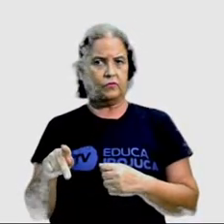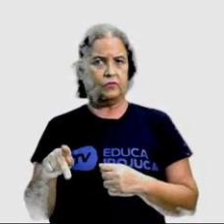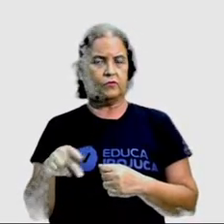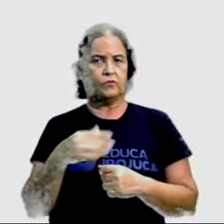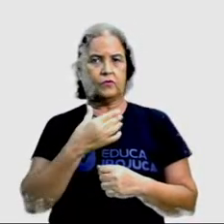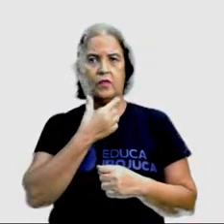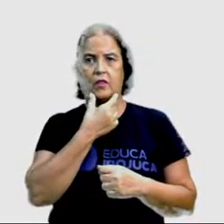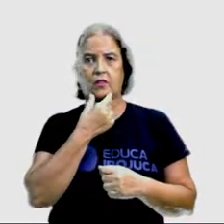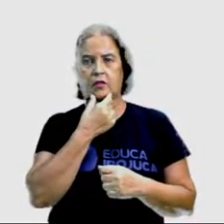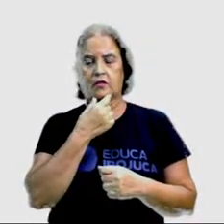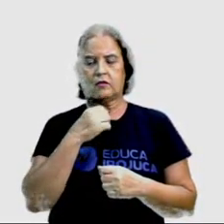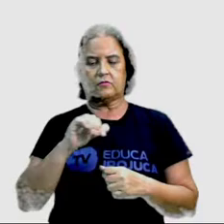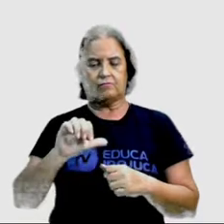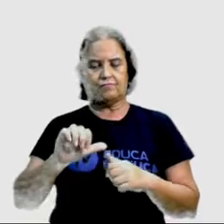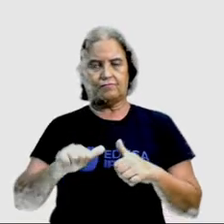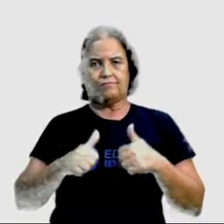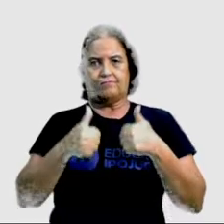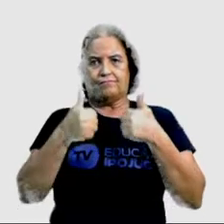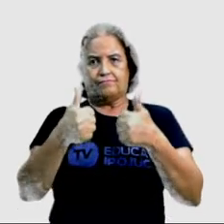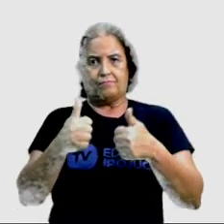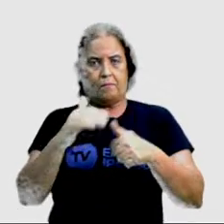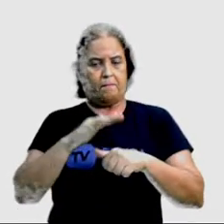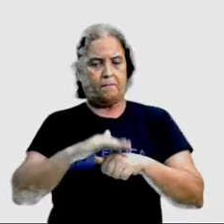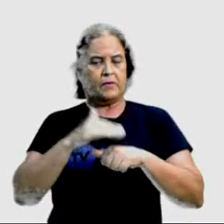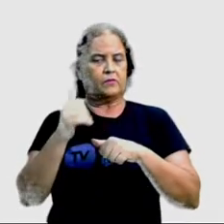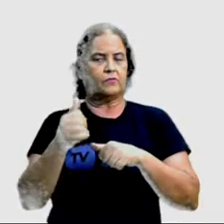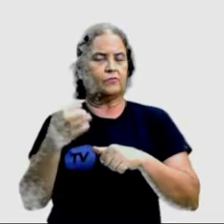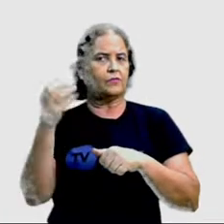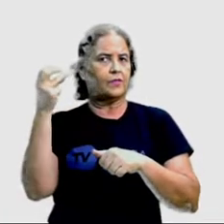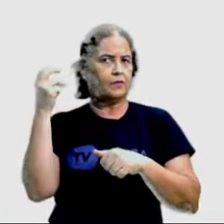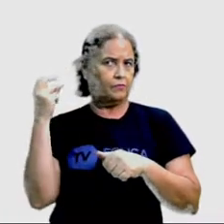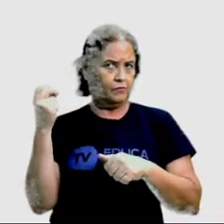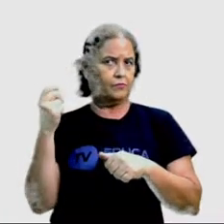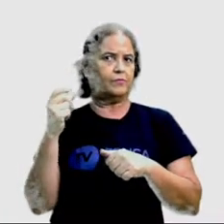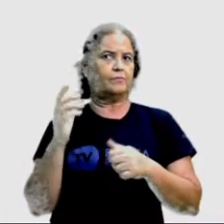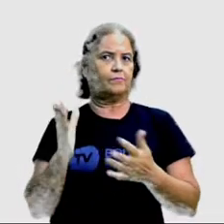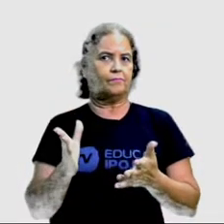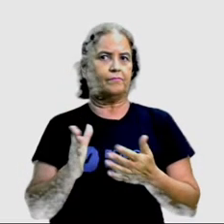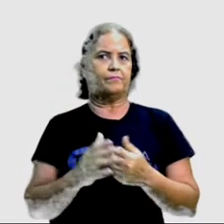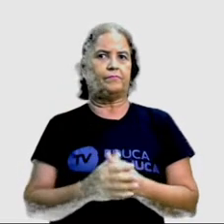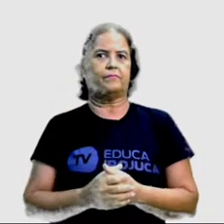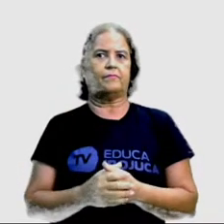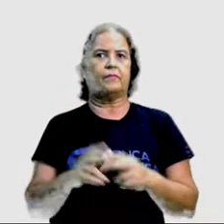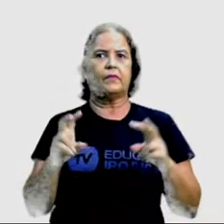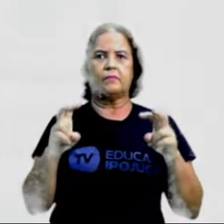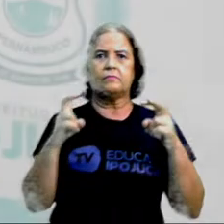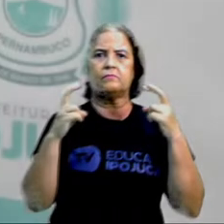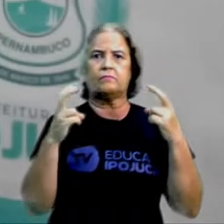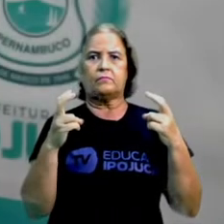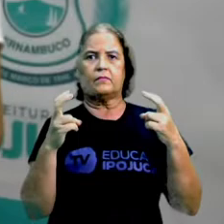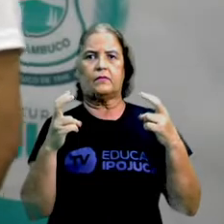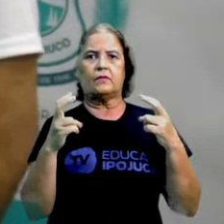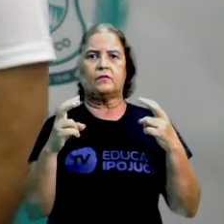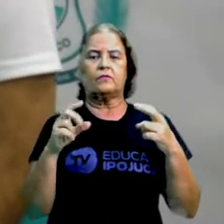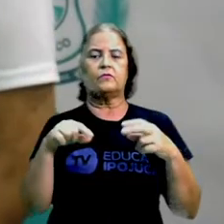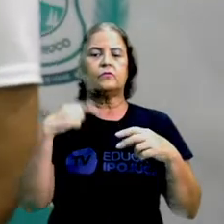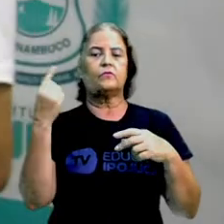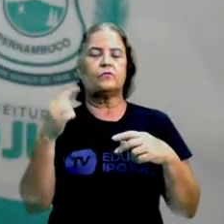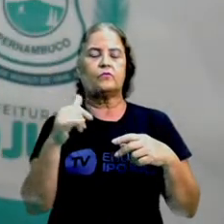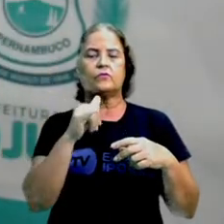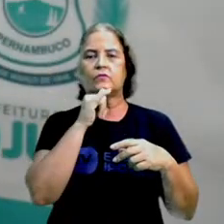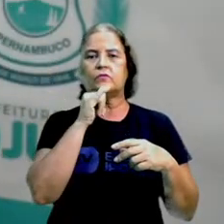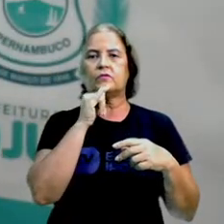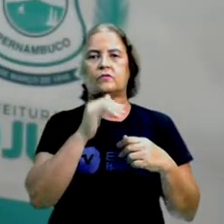é mais legal do que a antiga, tá bom? Presta atenção aí nos outros exemplos.